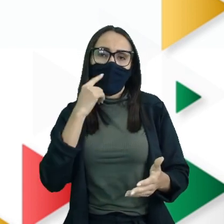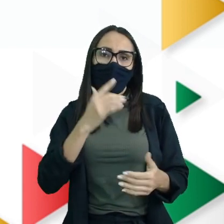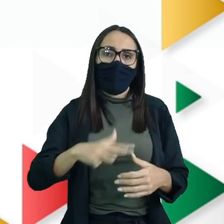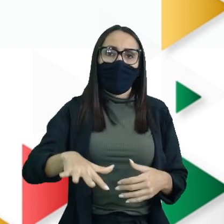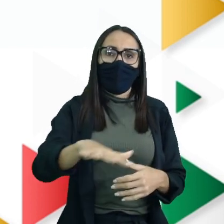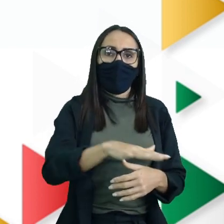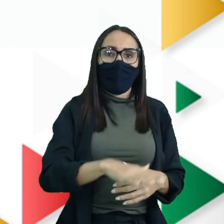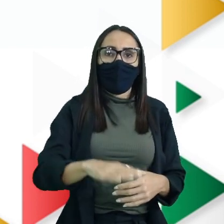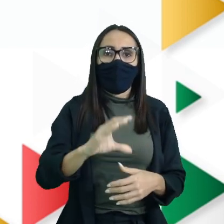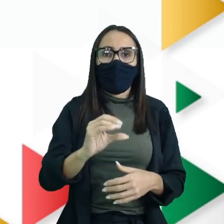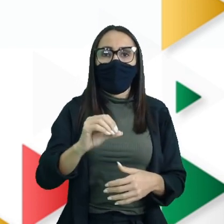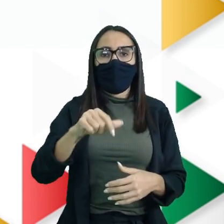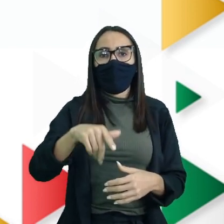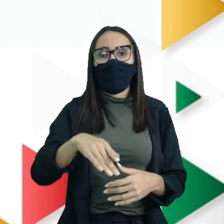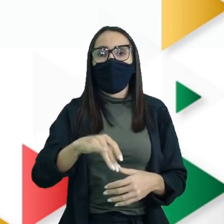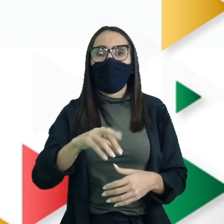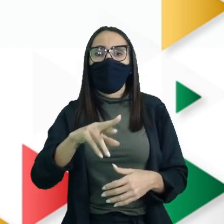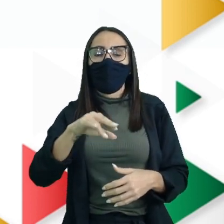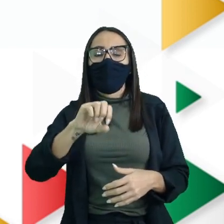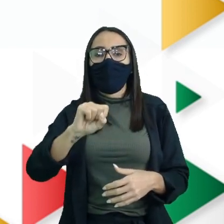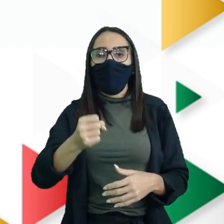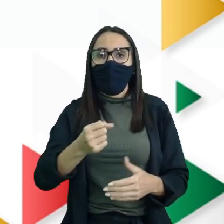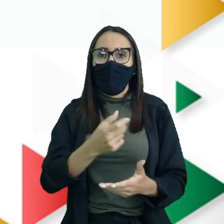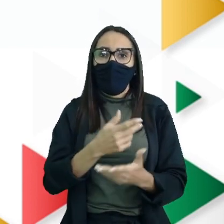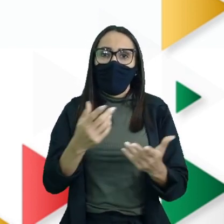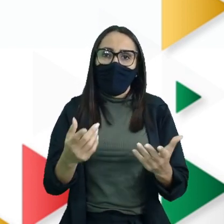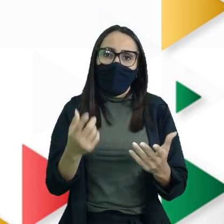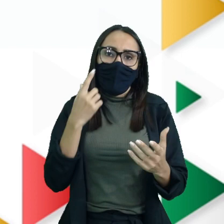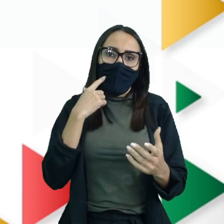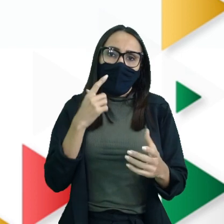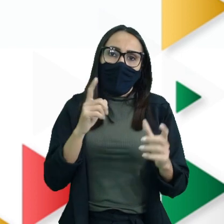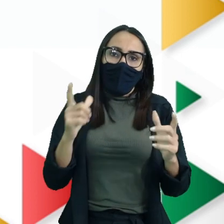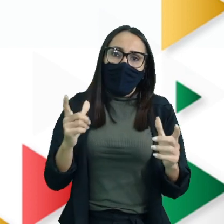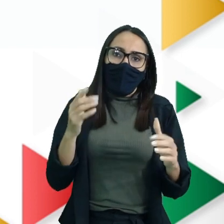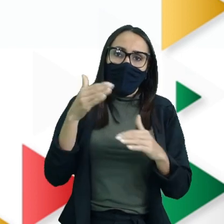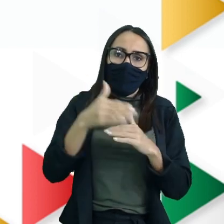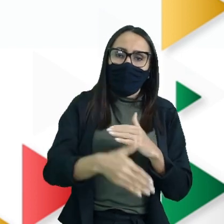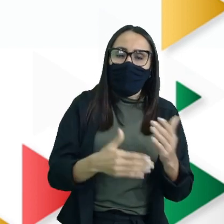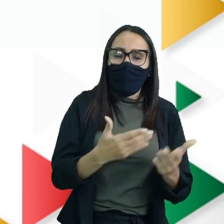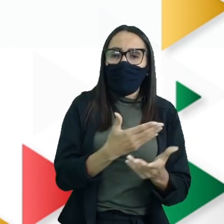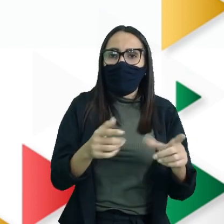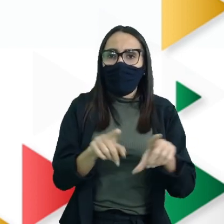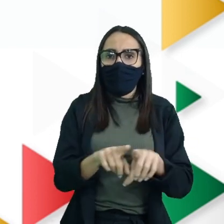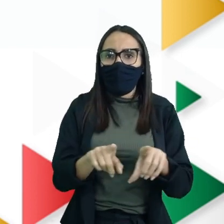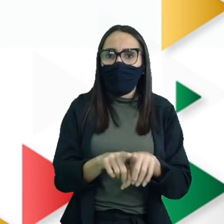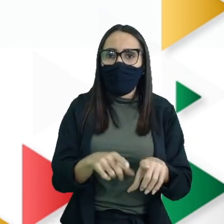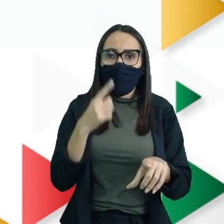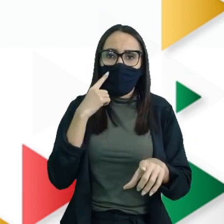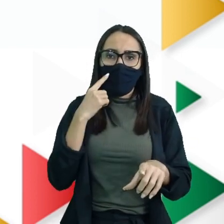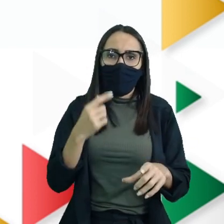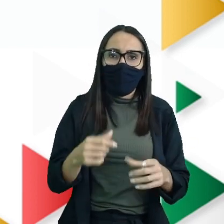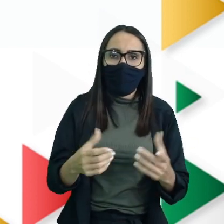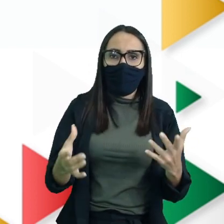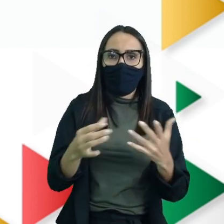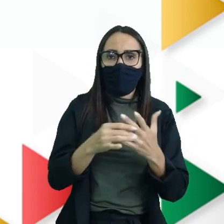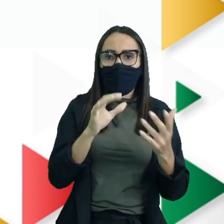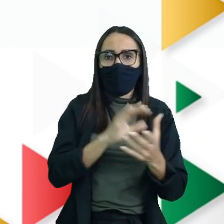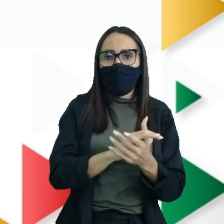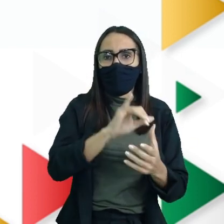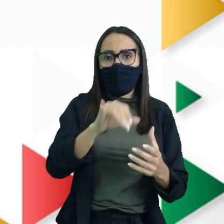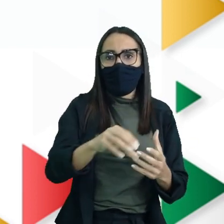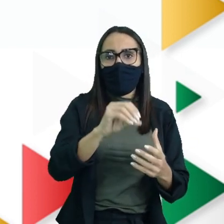dos Coqueiros, depois Ribeira dos Peixes. Pertencia a Belchior Alves Camelos e a sua mulher, Joana Bezerra.